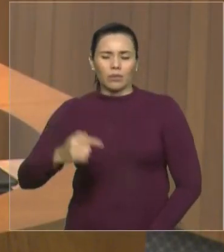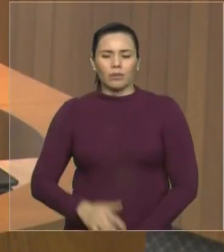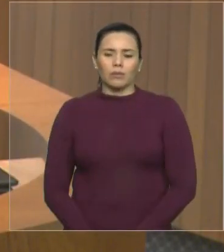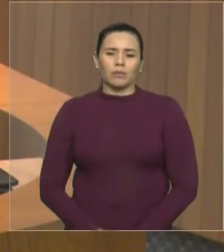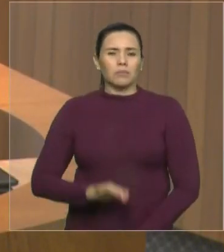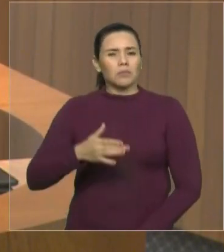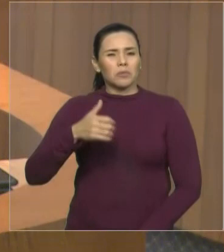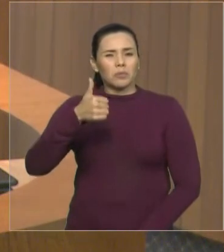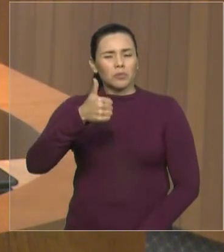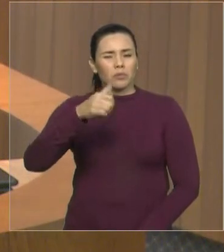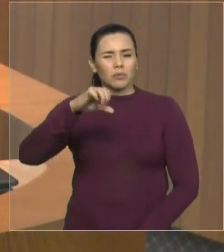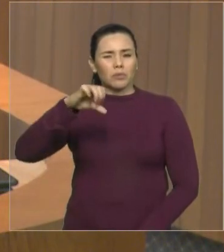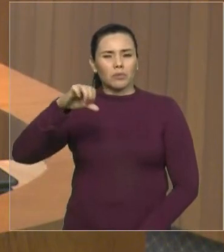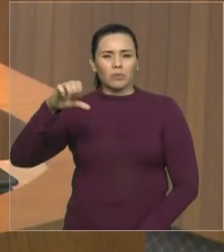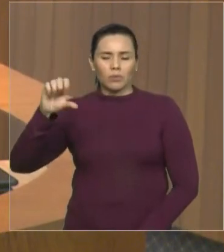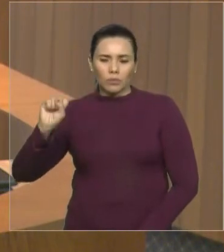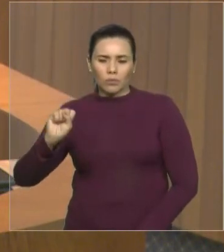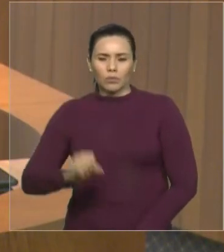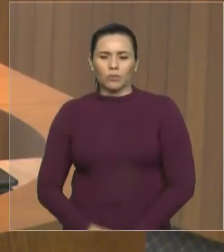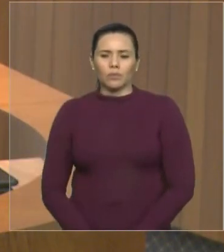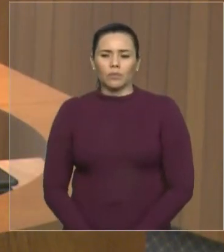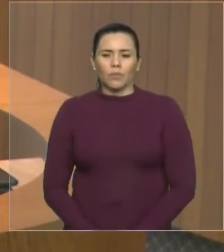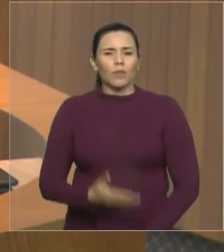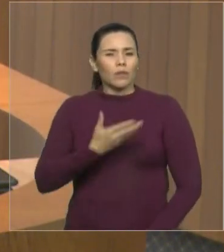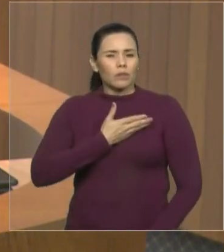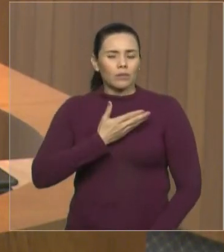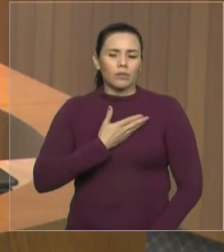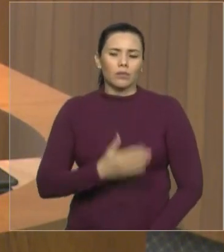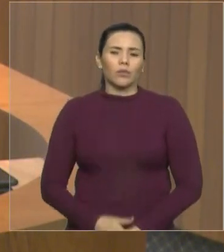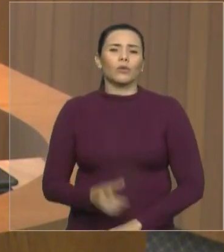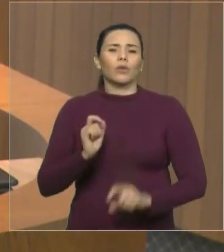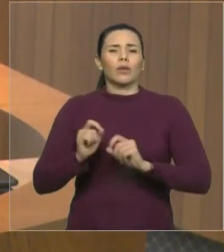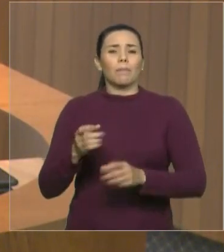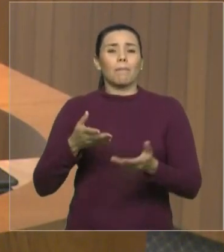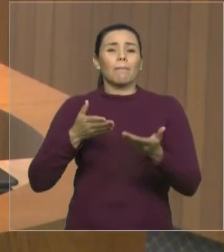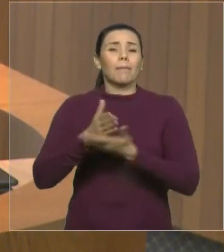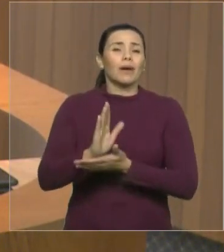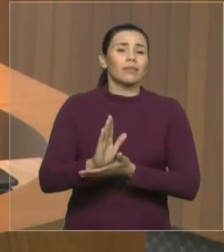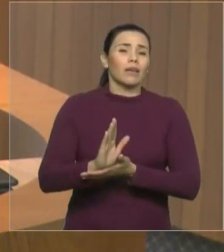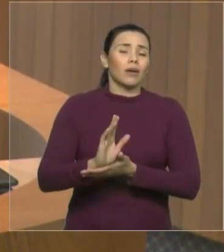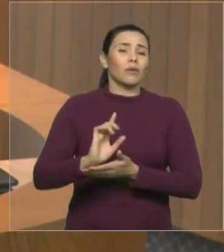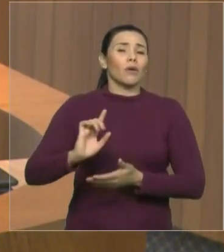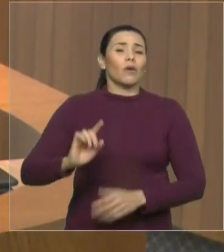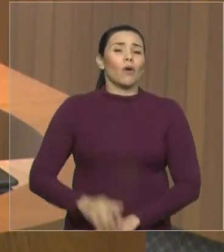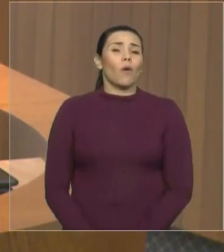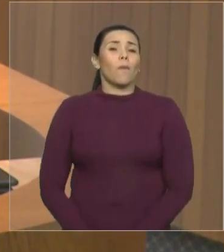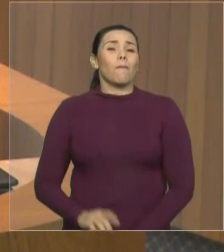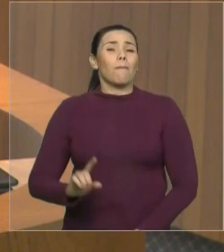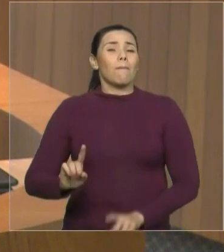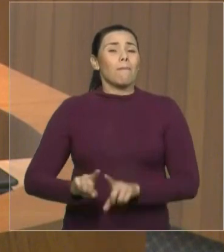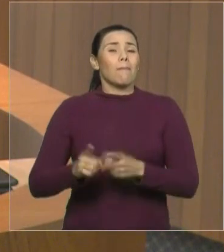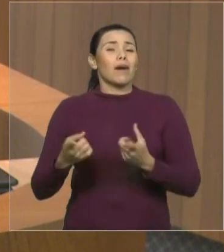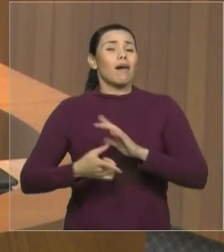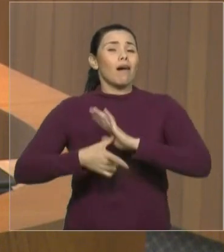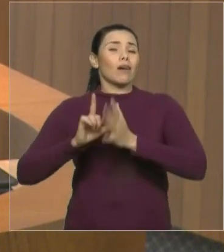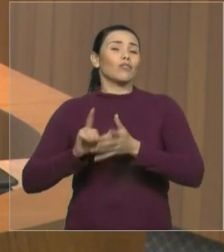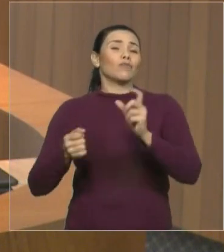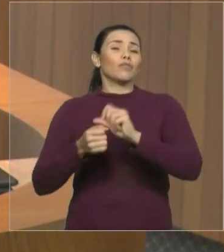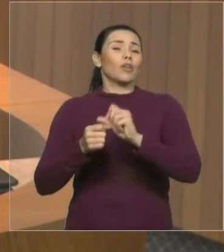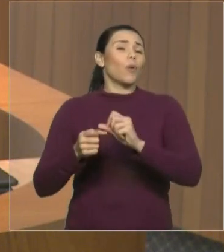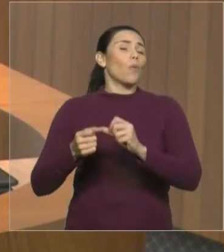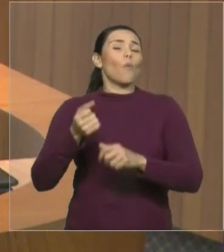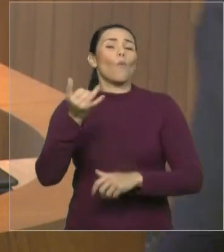houve colegas que entraram depois de 7 vestibulares na Universidade Federal. 7 vestibulares. 7